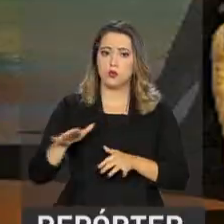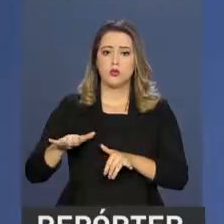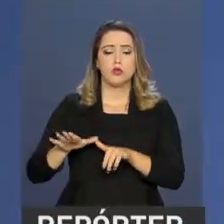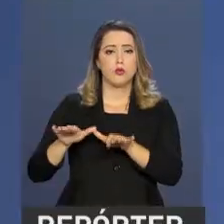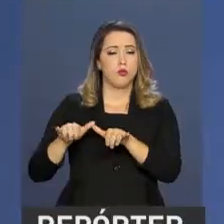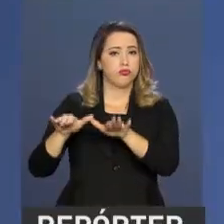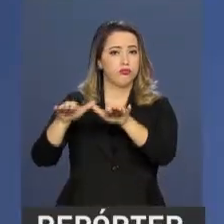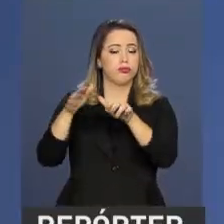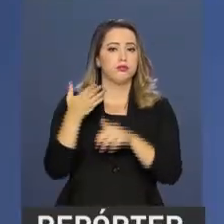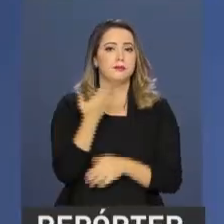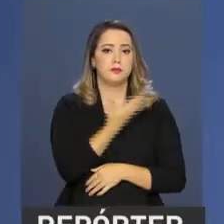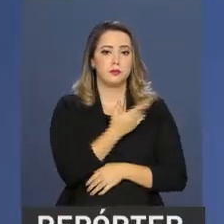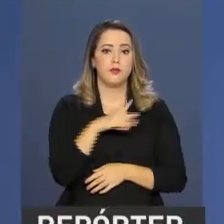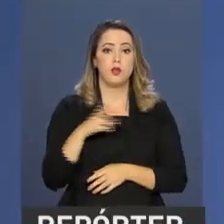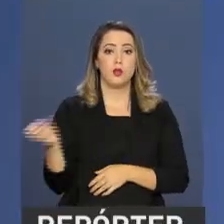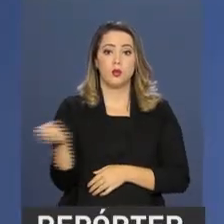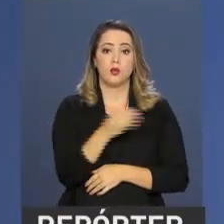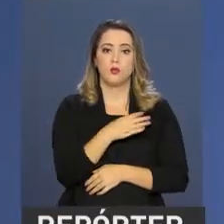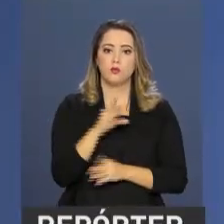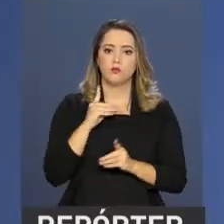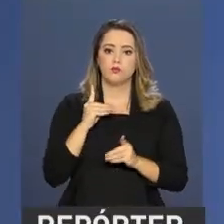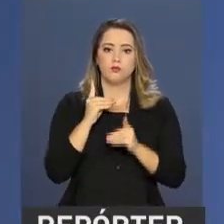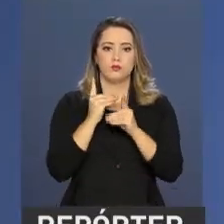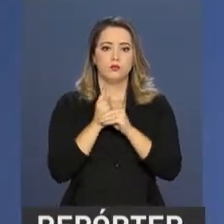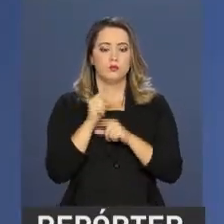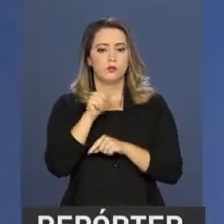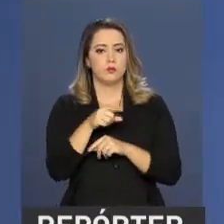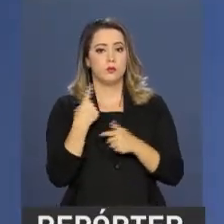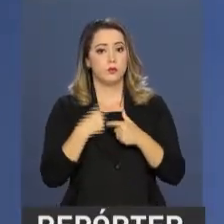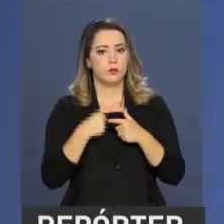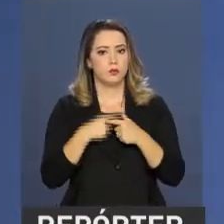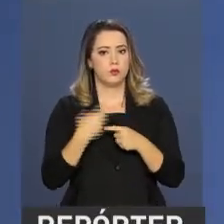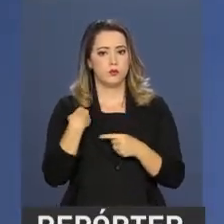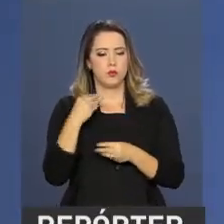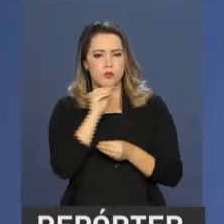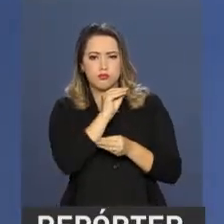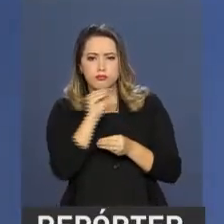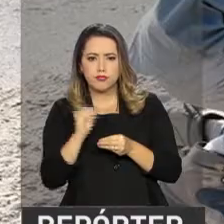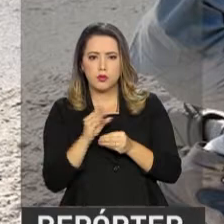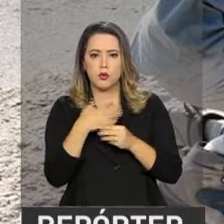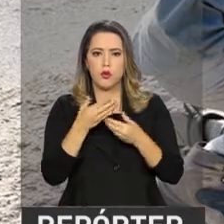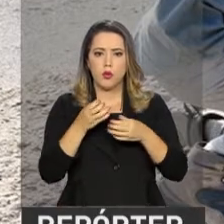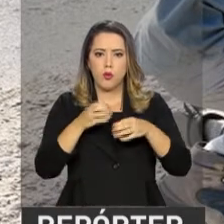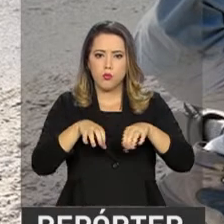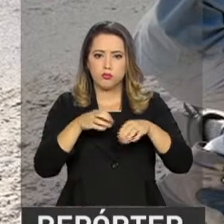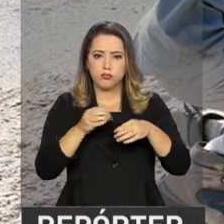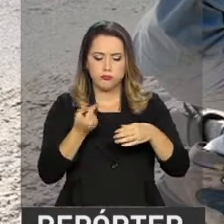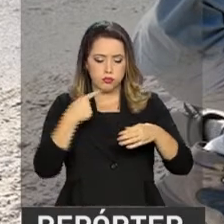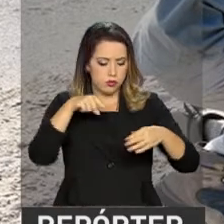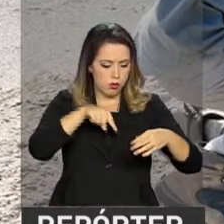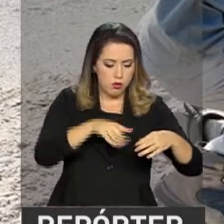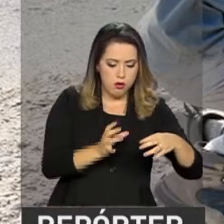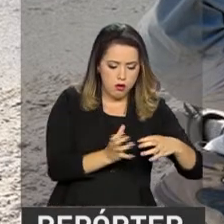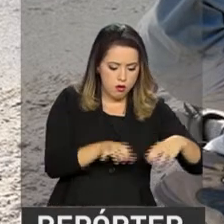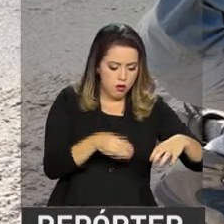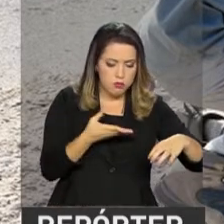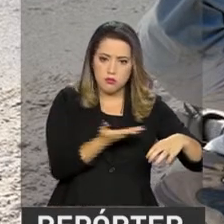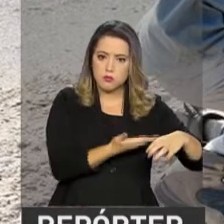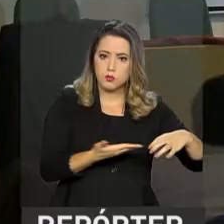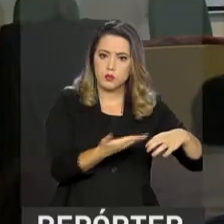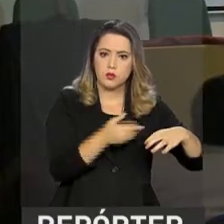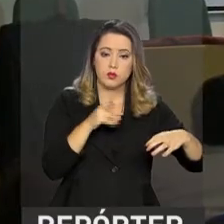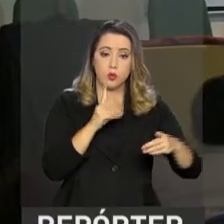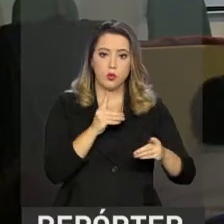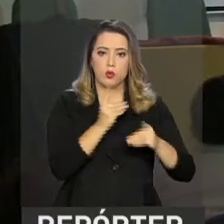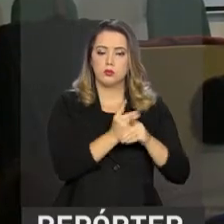ativo a novidade da descoberta ficou por conta do esqueleto preservado dos embriões o primeiro achado do tipo na área